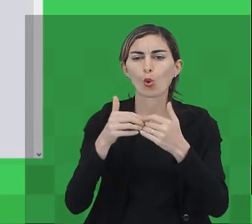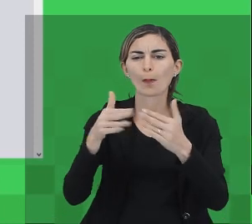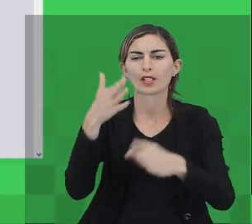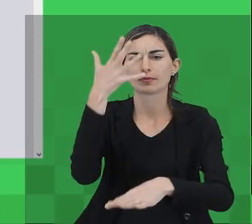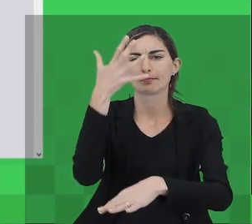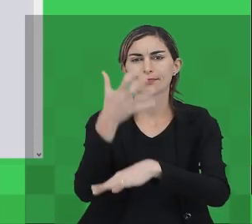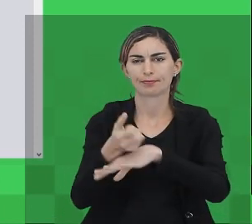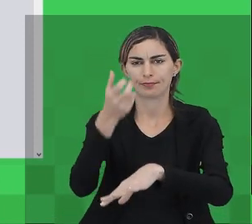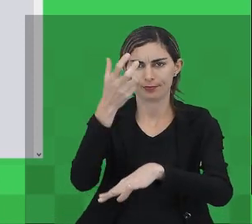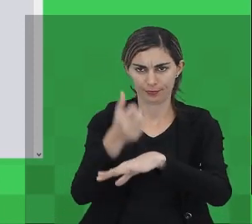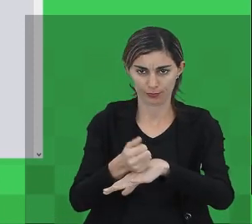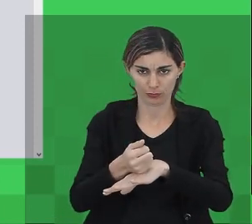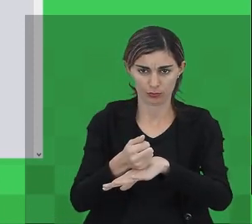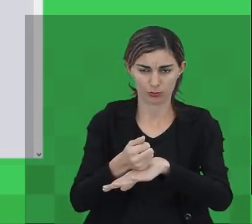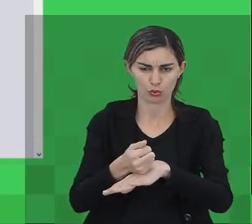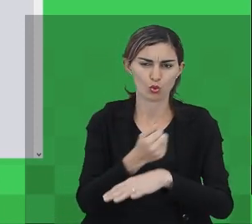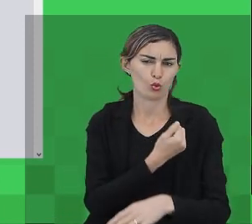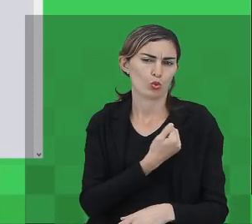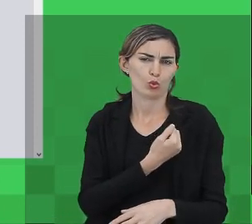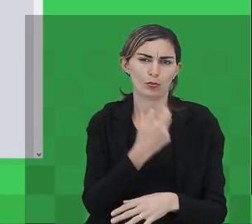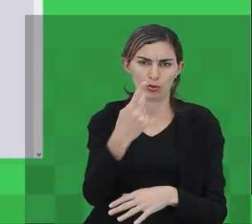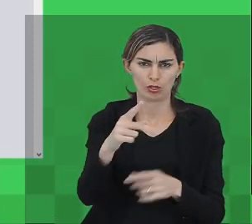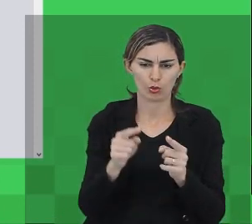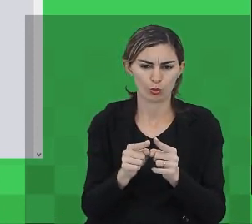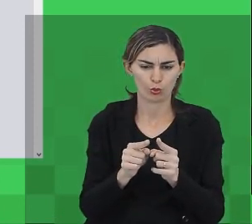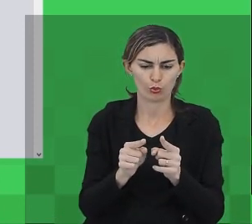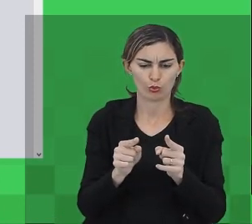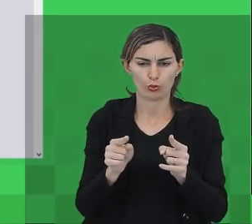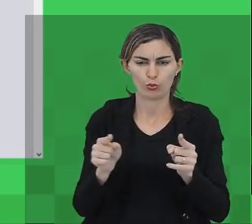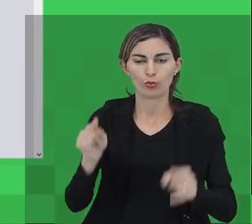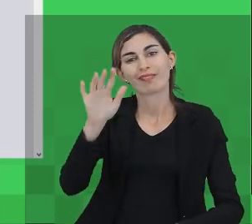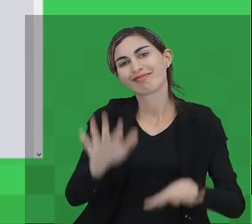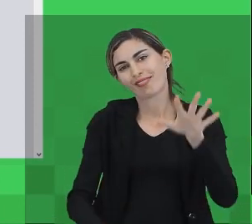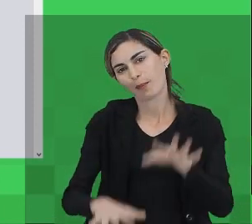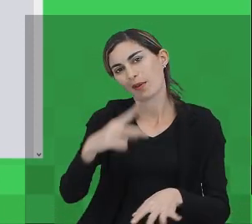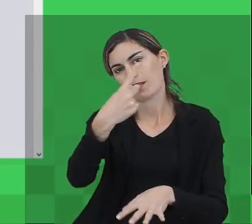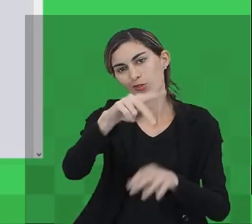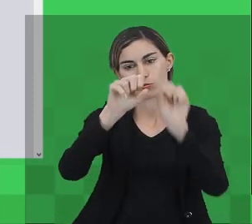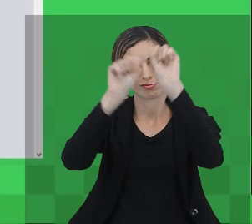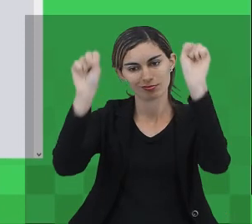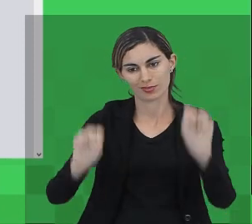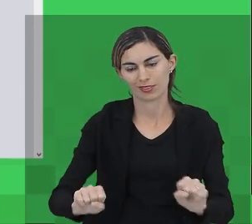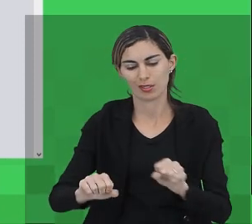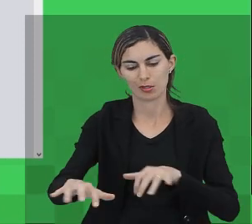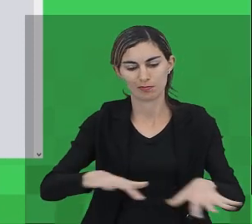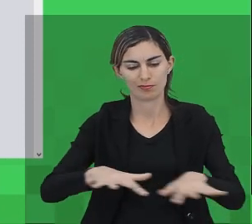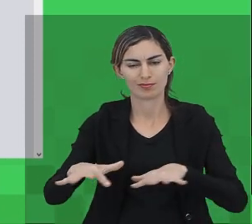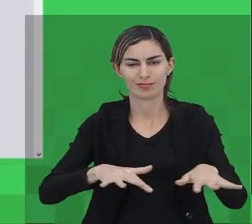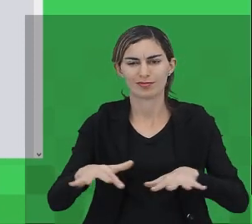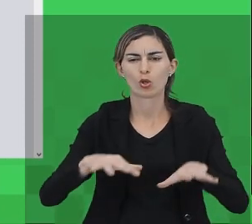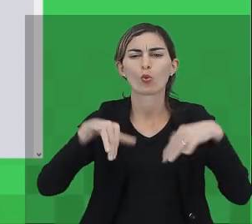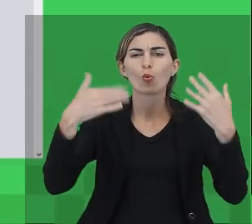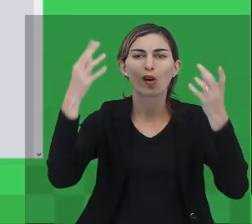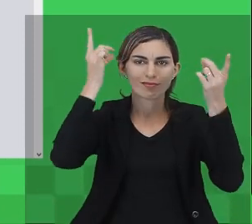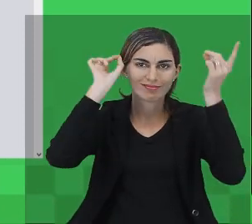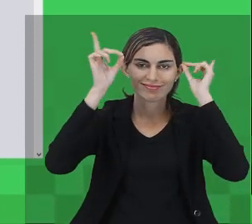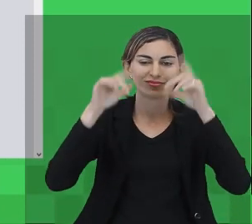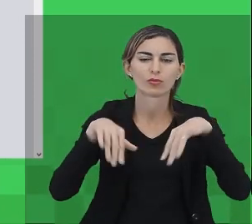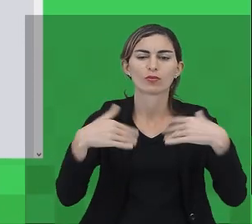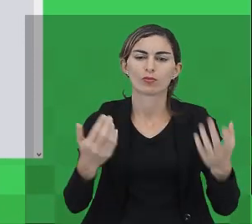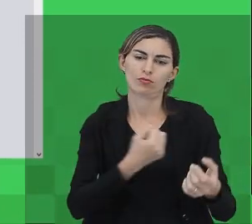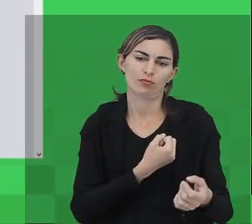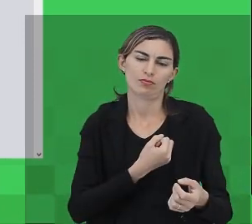e ele começa a baixar. O tamanho dele depende do seu sistema operacional, da sua versão do seu sistema